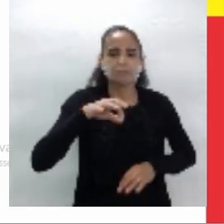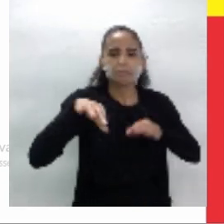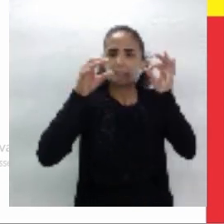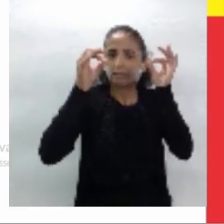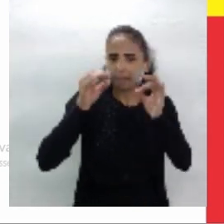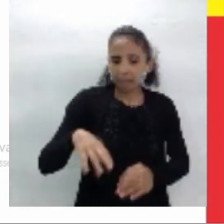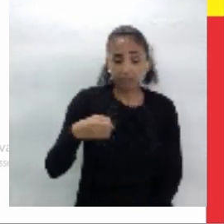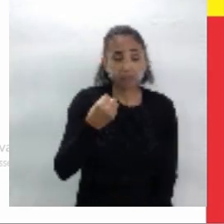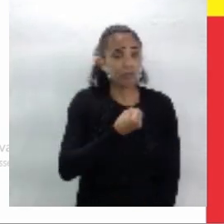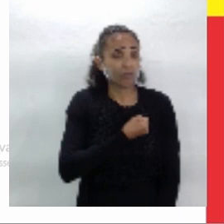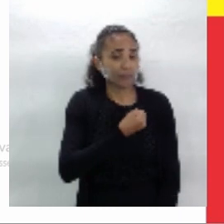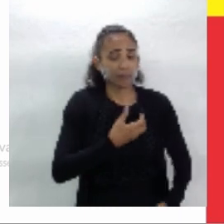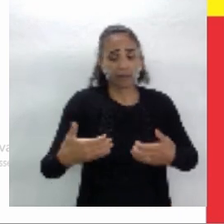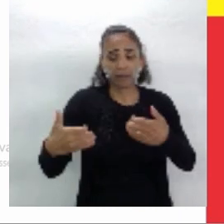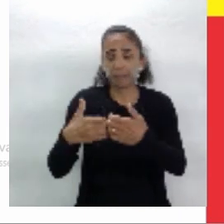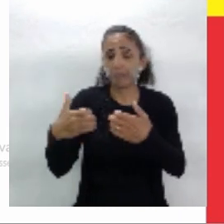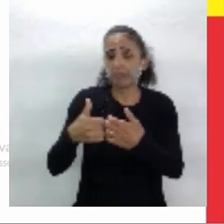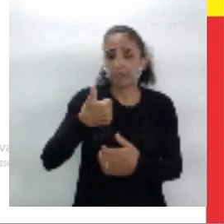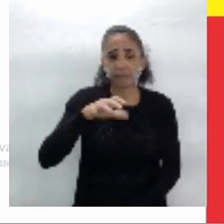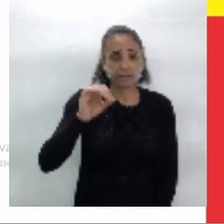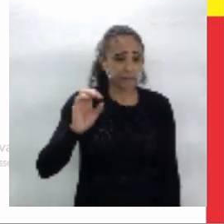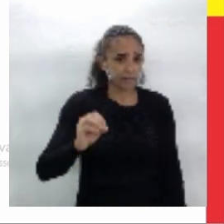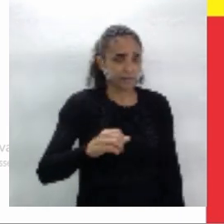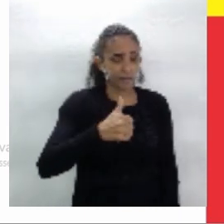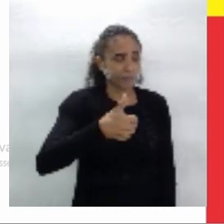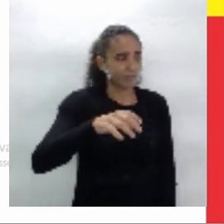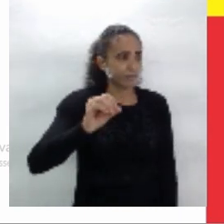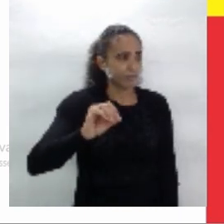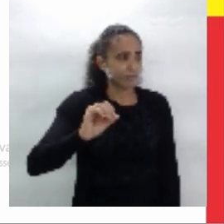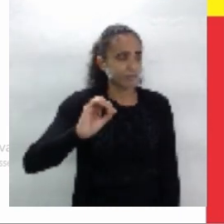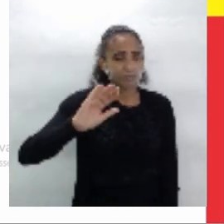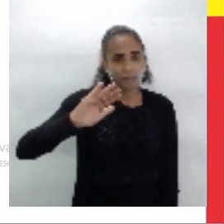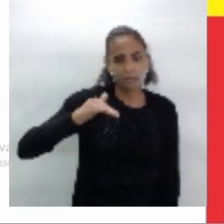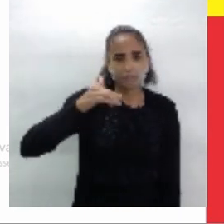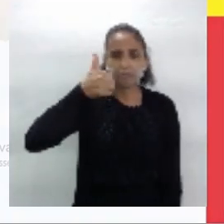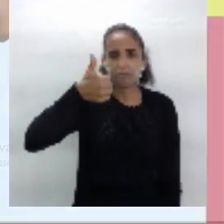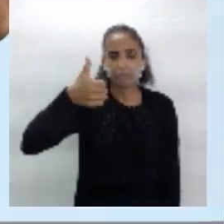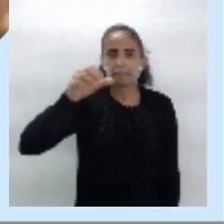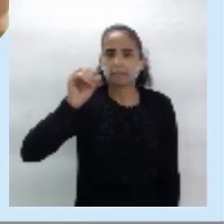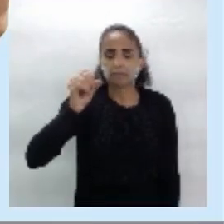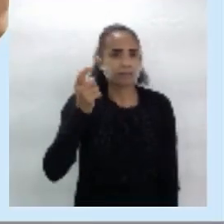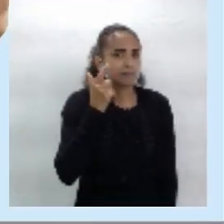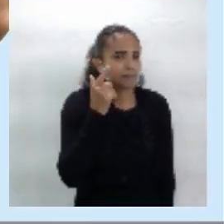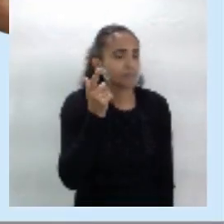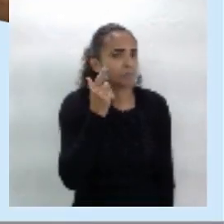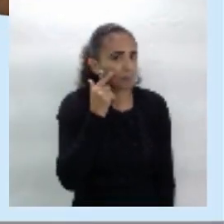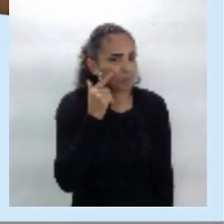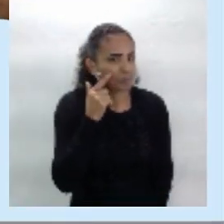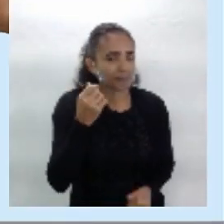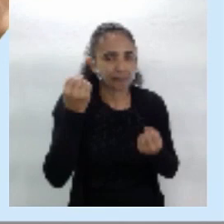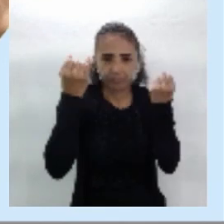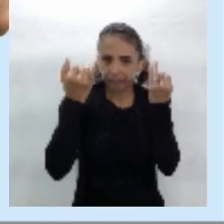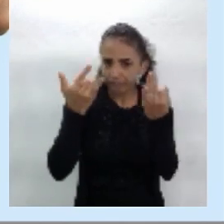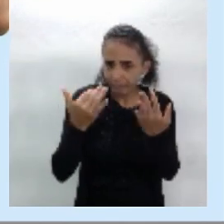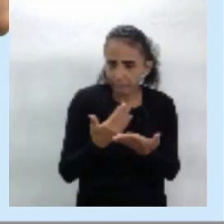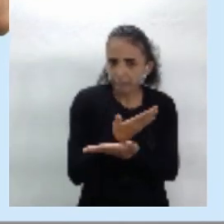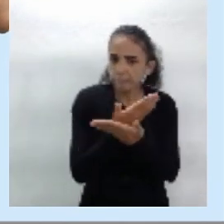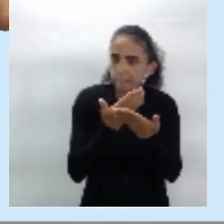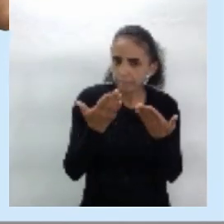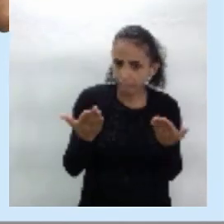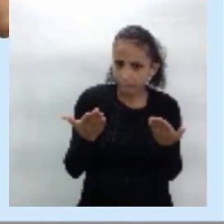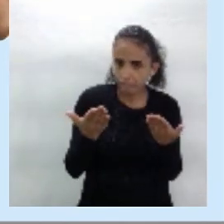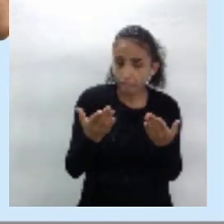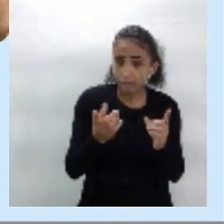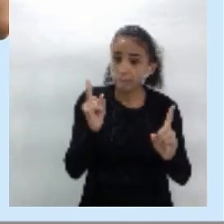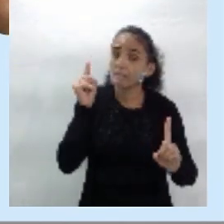o número mais perto de 100, que vai ser 10 elevado a 10. Então, veja o seguinte, isso é